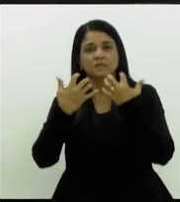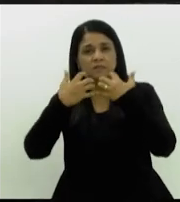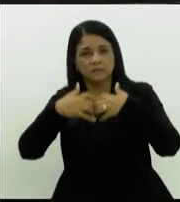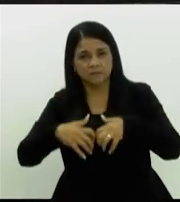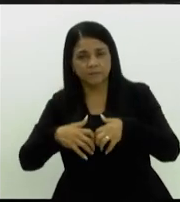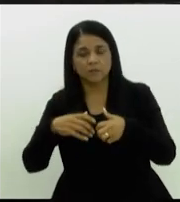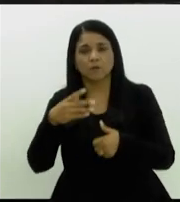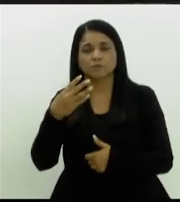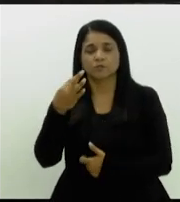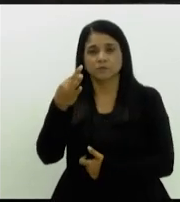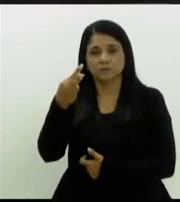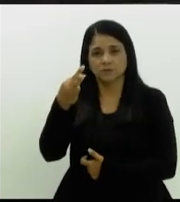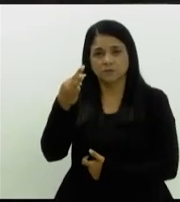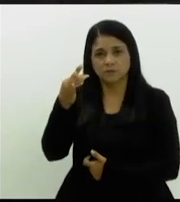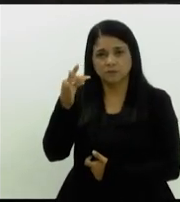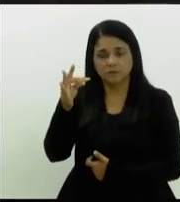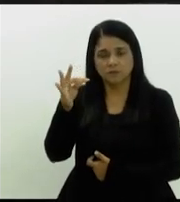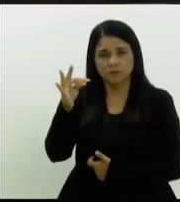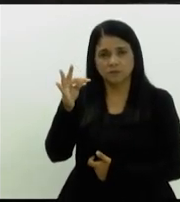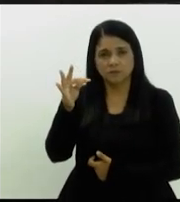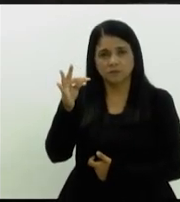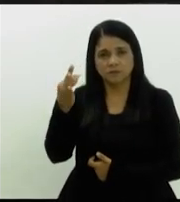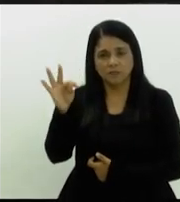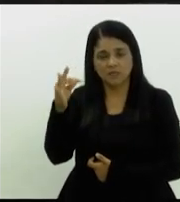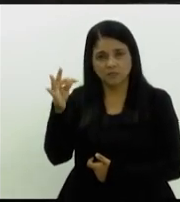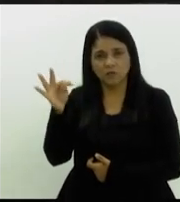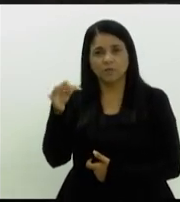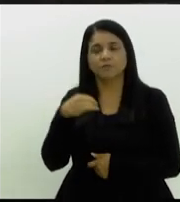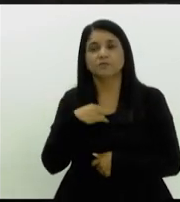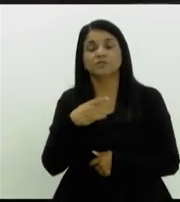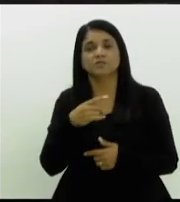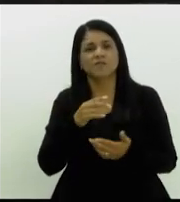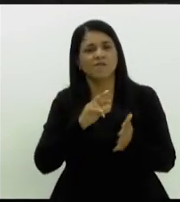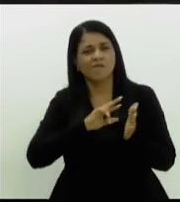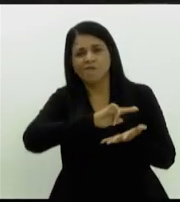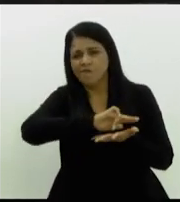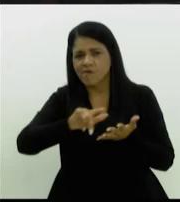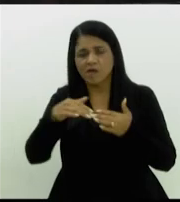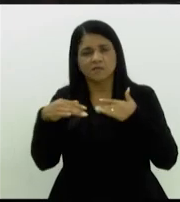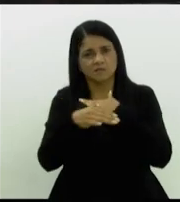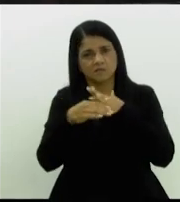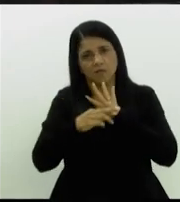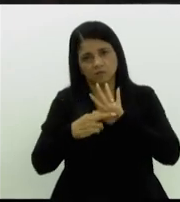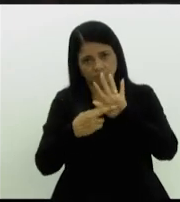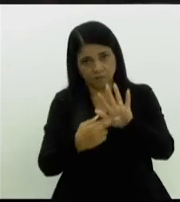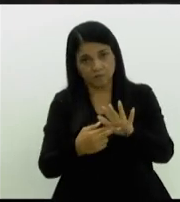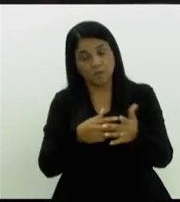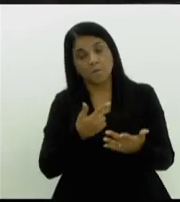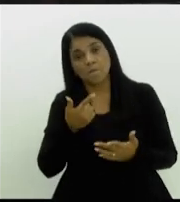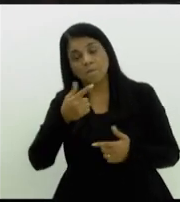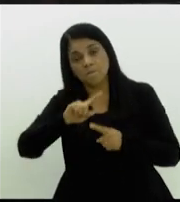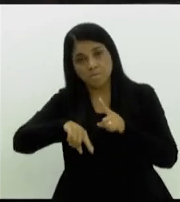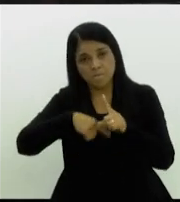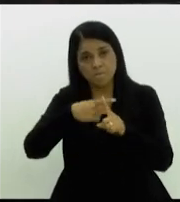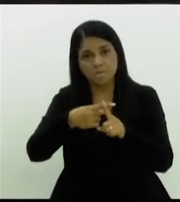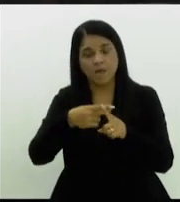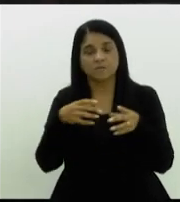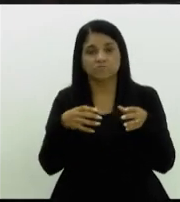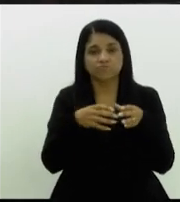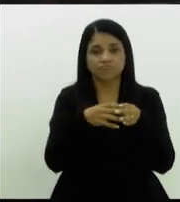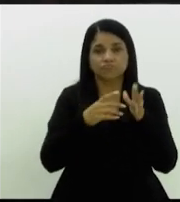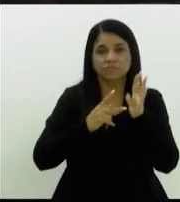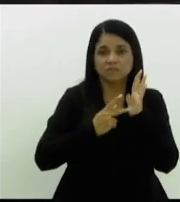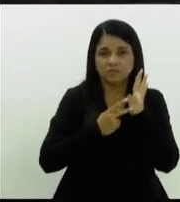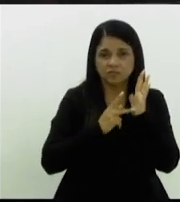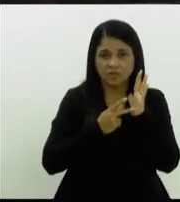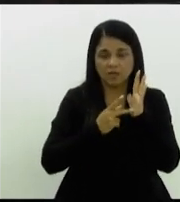cidades, ao todo tinham 10 cidades aqui representadas, fora as representações sindicais, né, tanto do Sindiprev, que é o